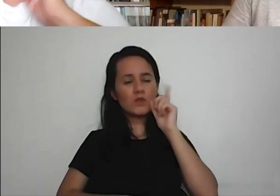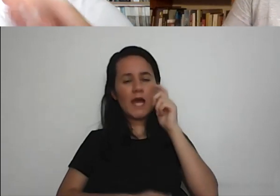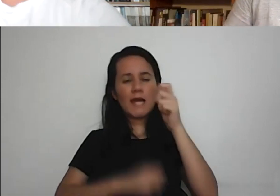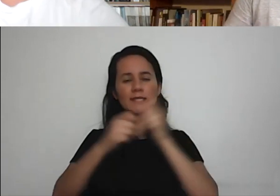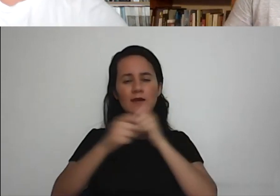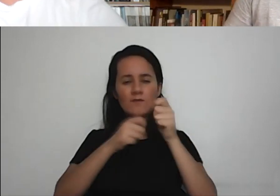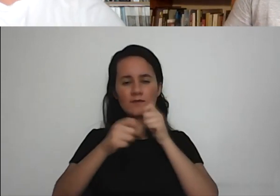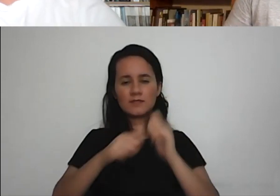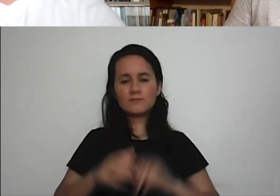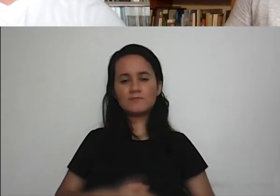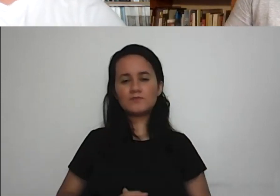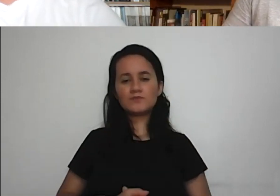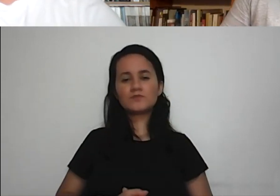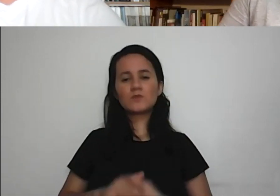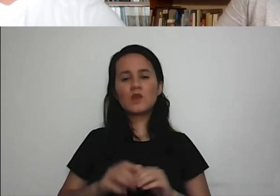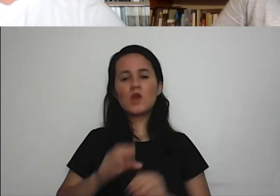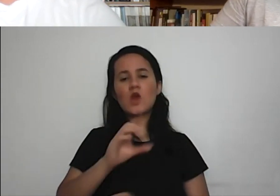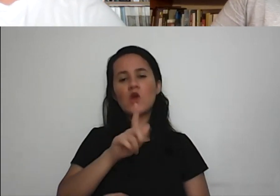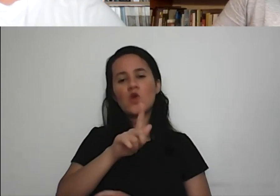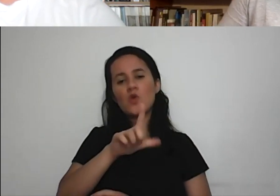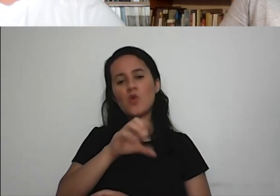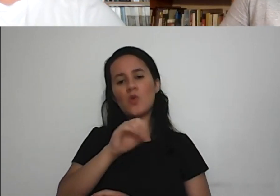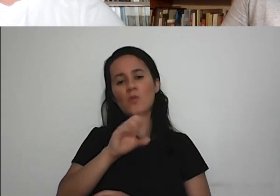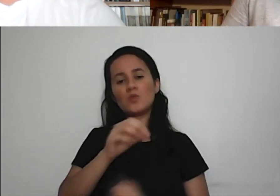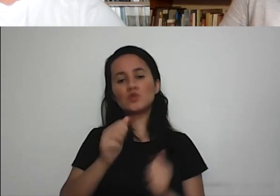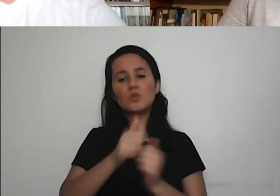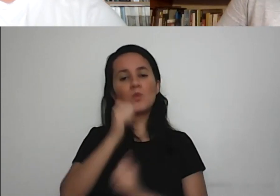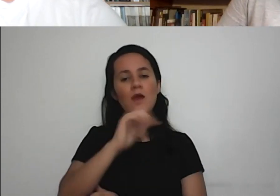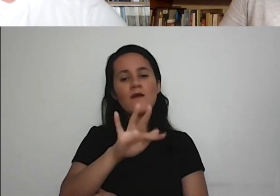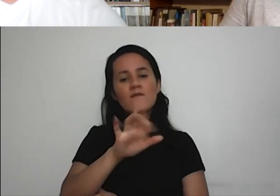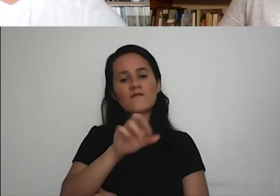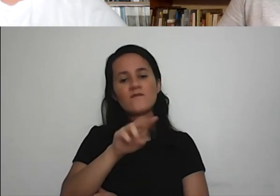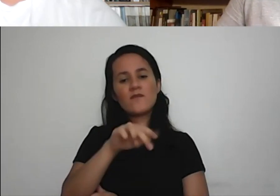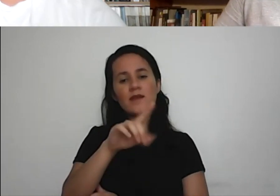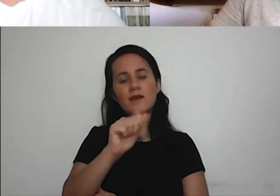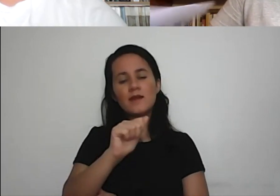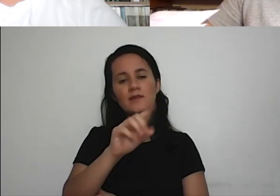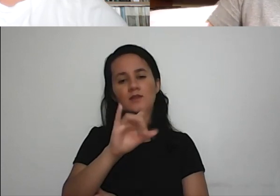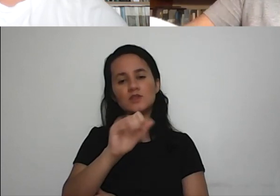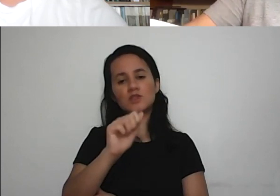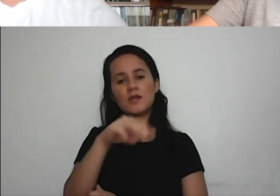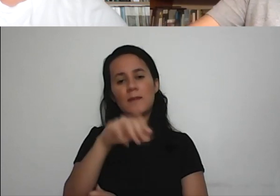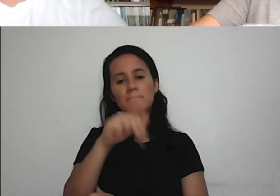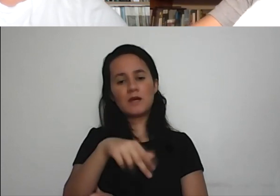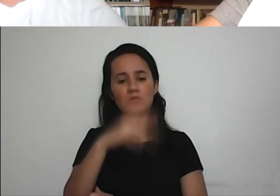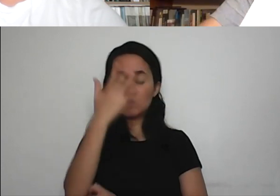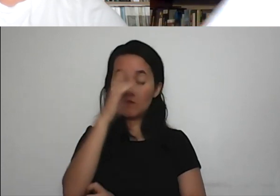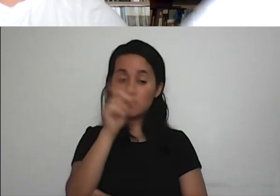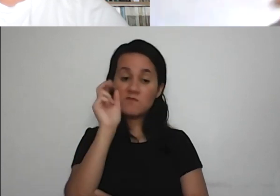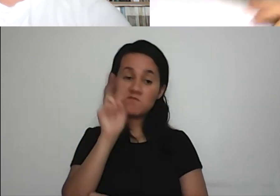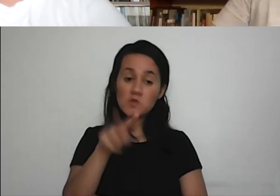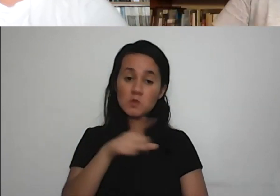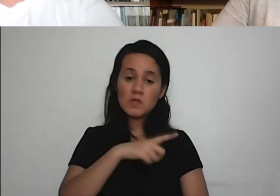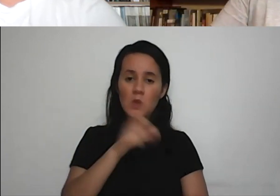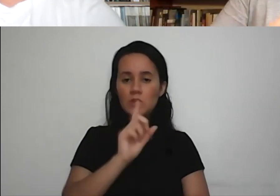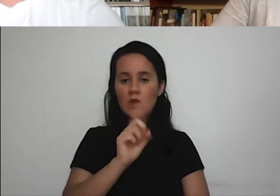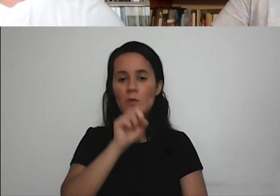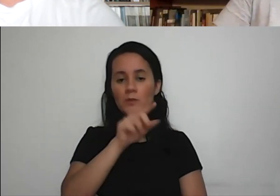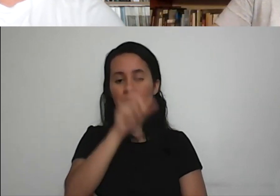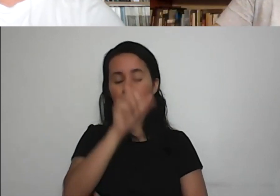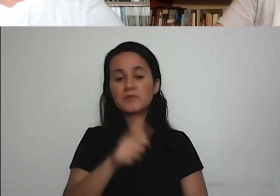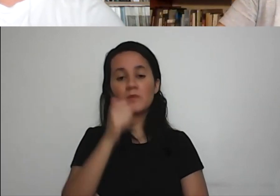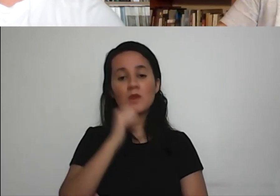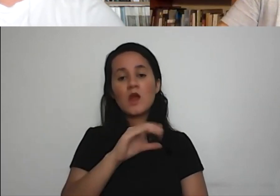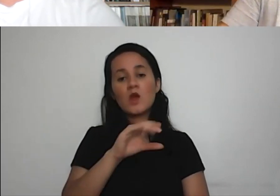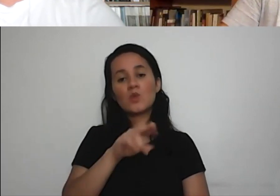entrevista no Globo com a Fernanda Diamant. Não sei se você chegou a ver essa entrevista, né? Porque ela foi a